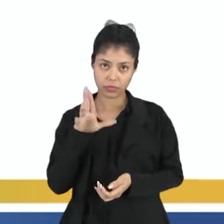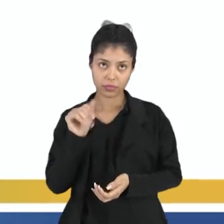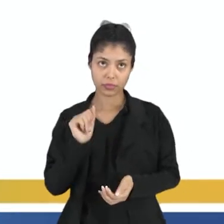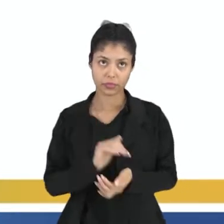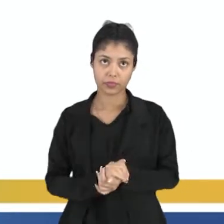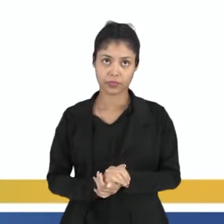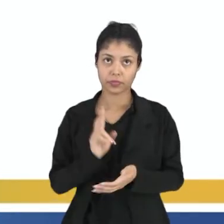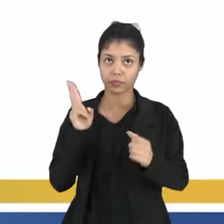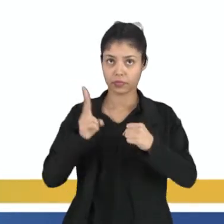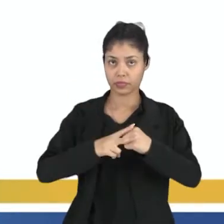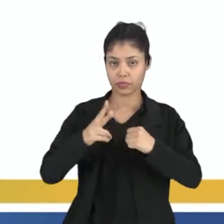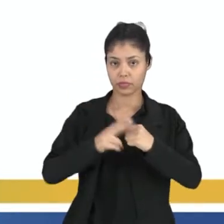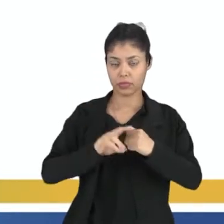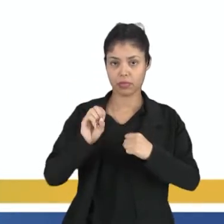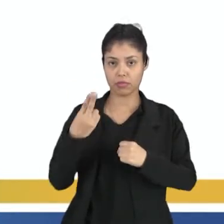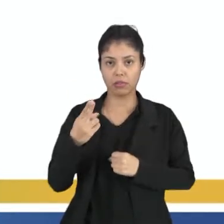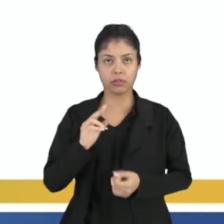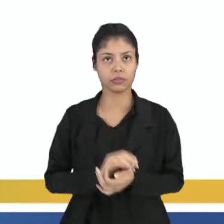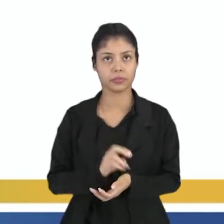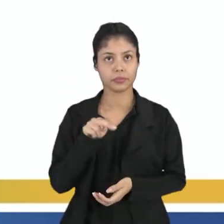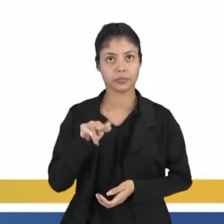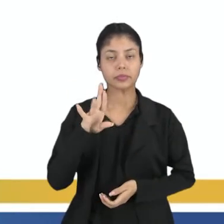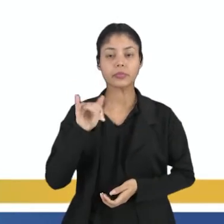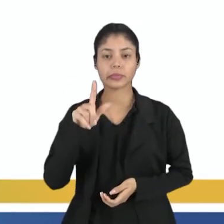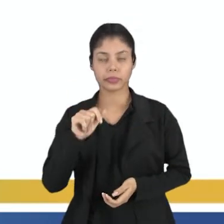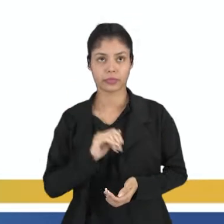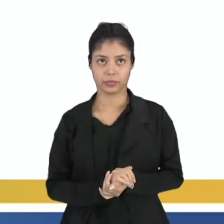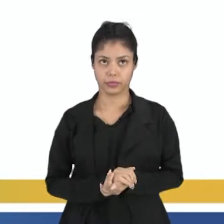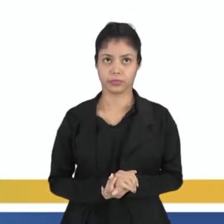pode ser verbal ou nominal.